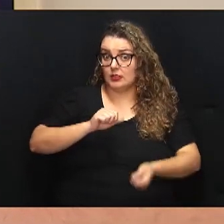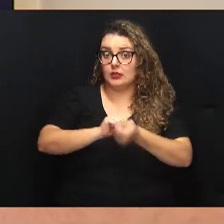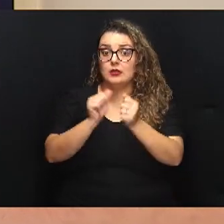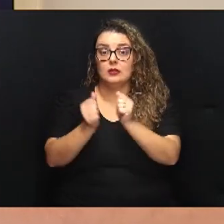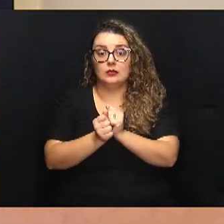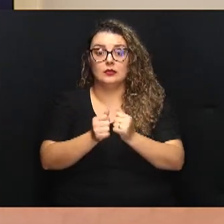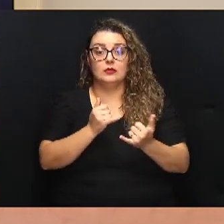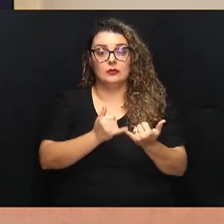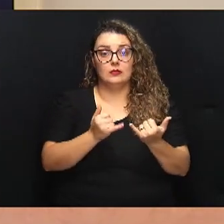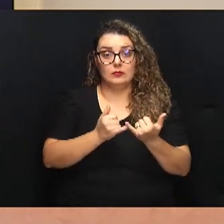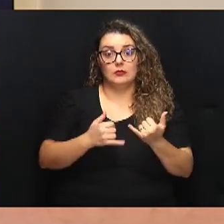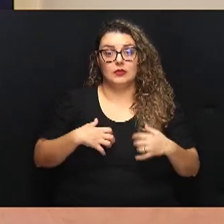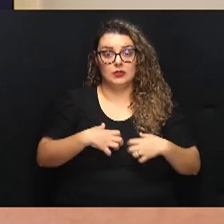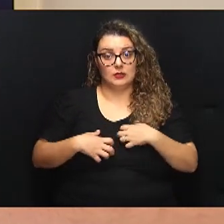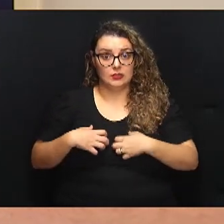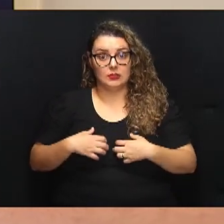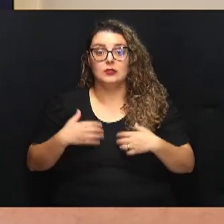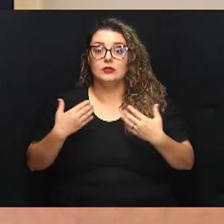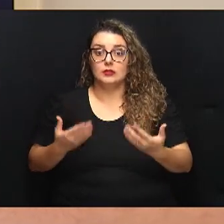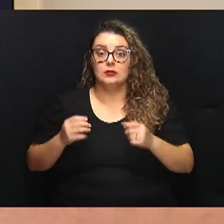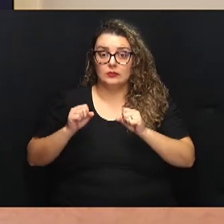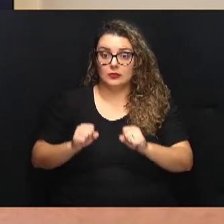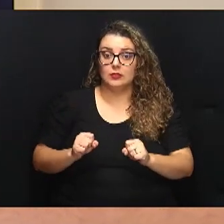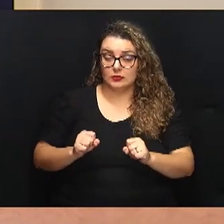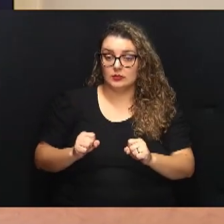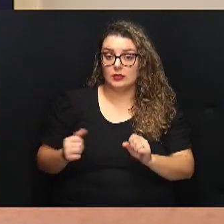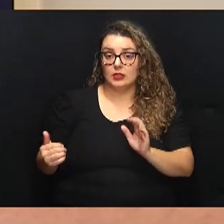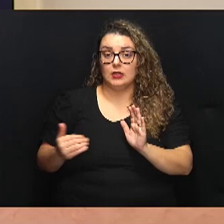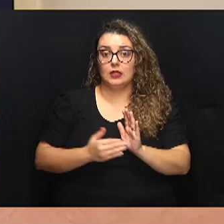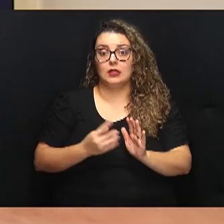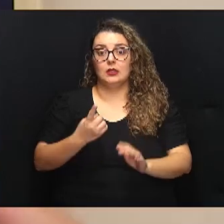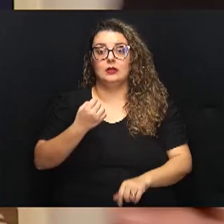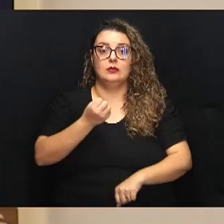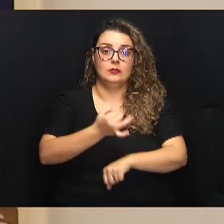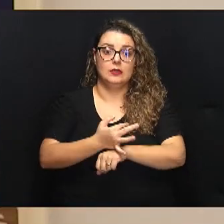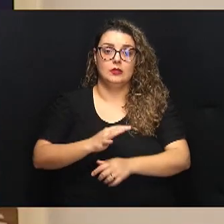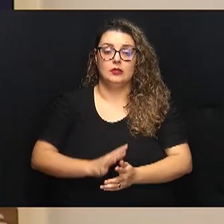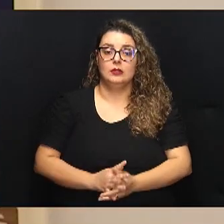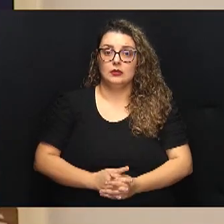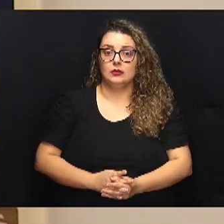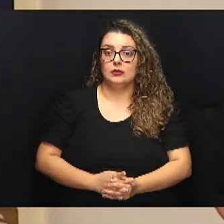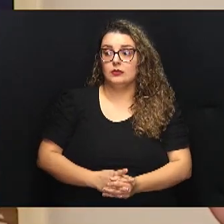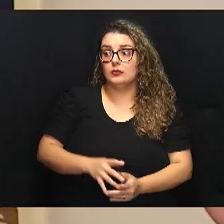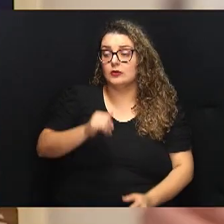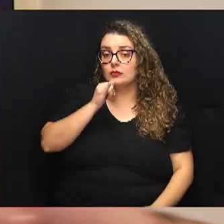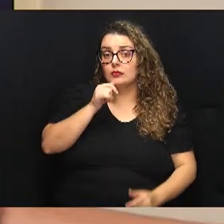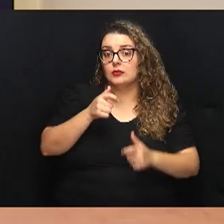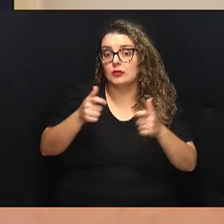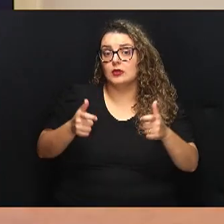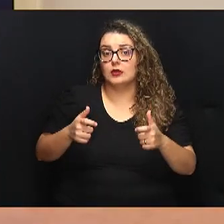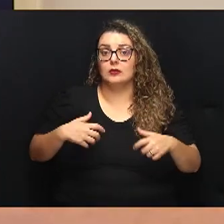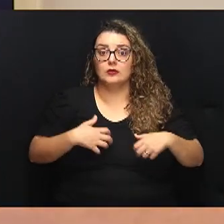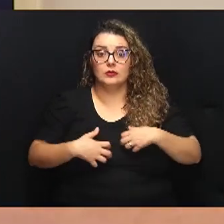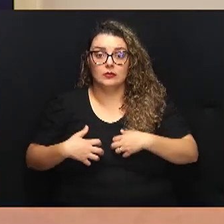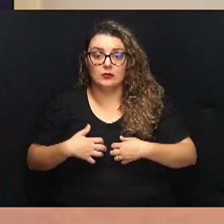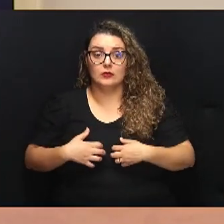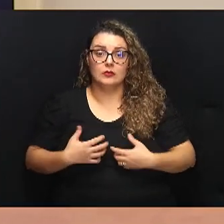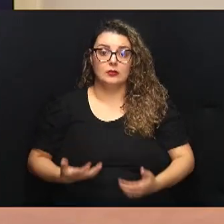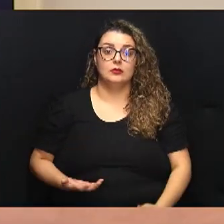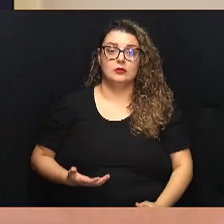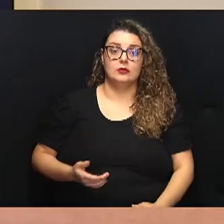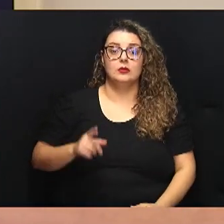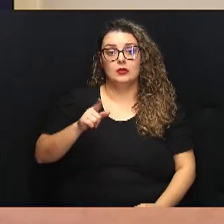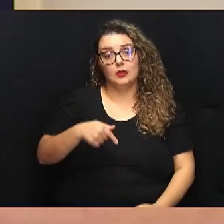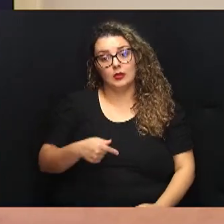média incomodidade. E daí poderia ir somente até 1 hora da manhã. E um exemplo de alta incomodidade? Alta incomodidade